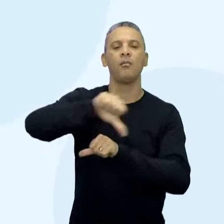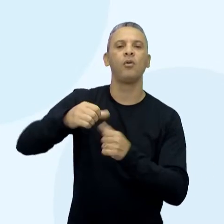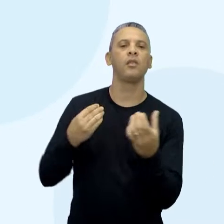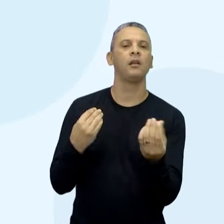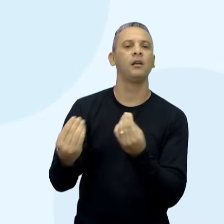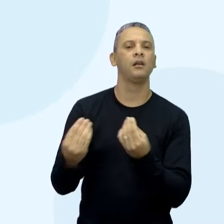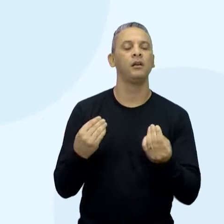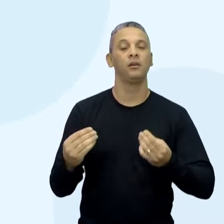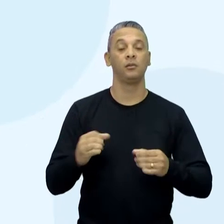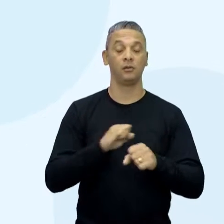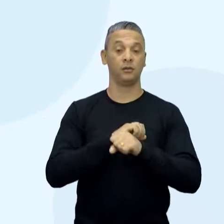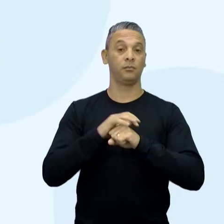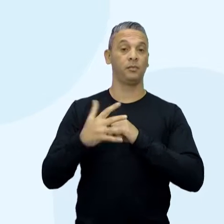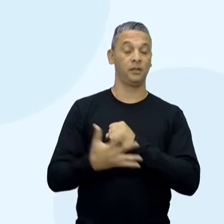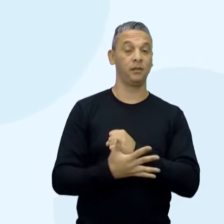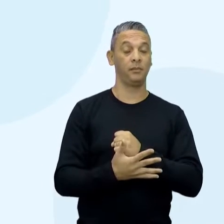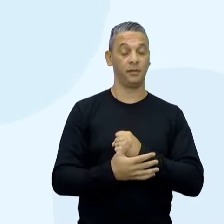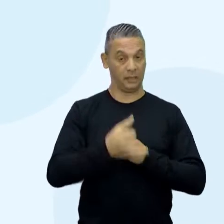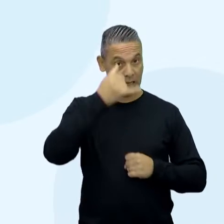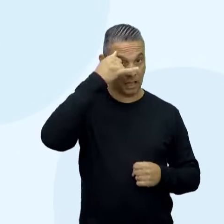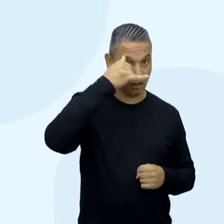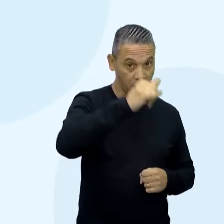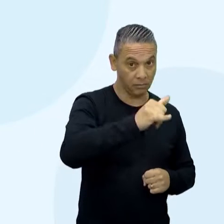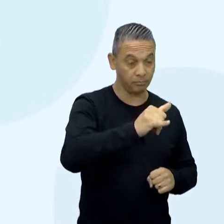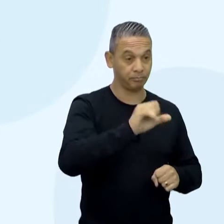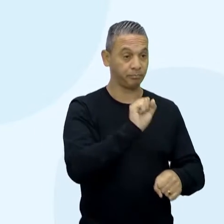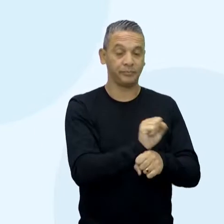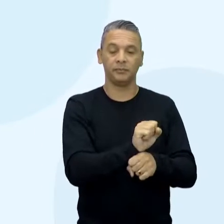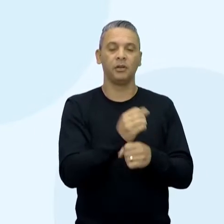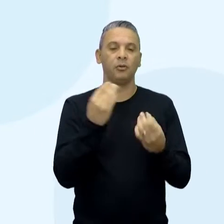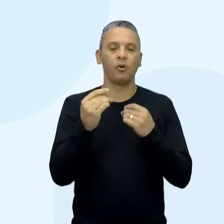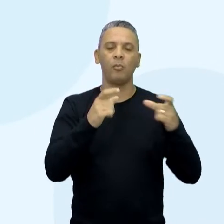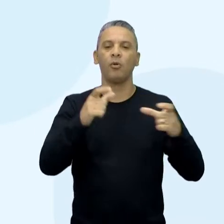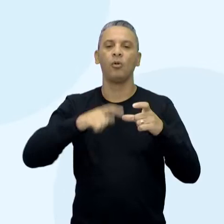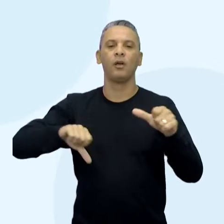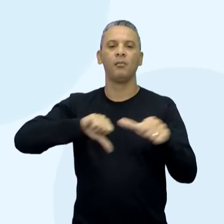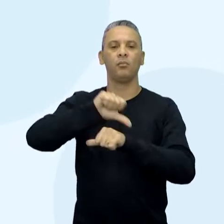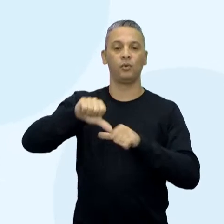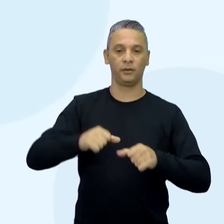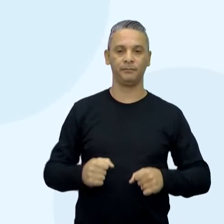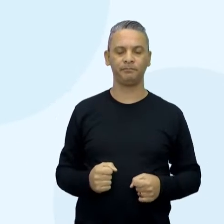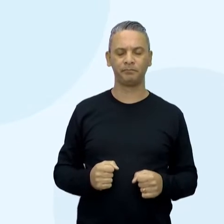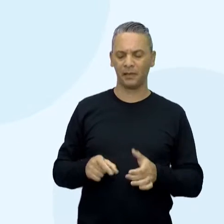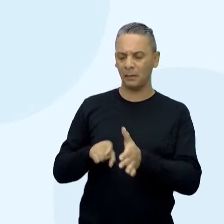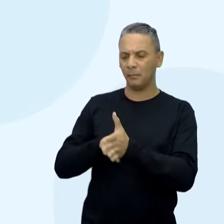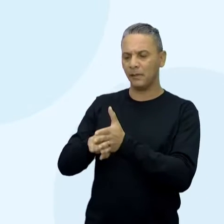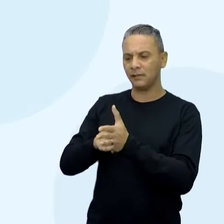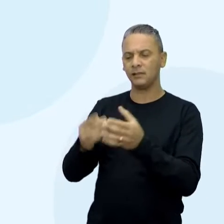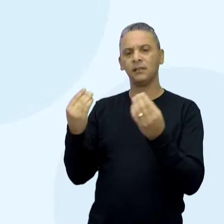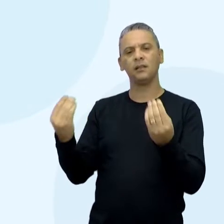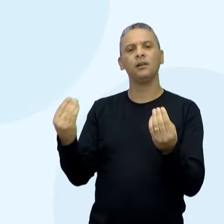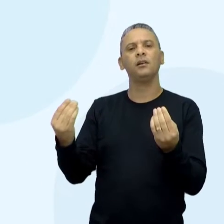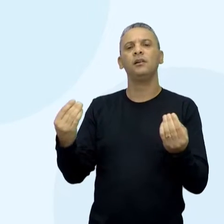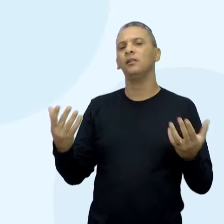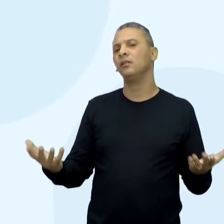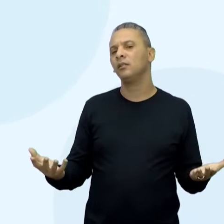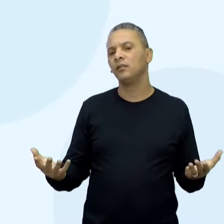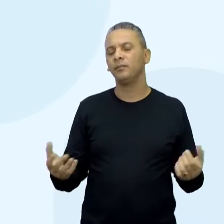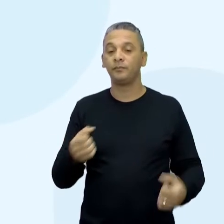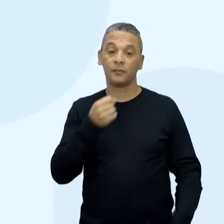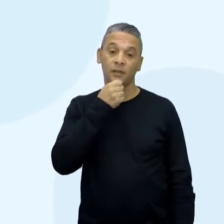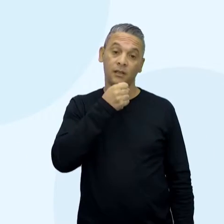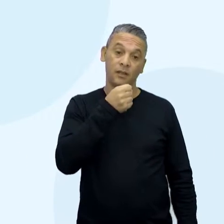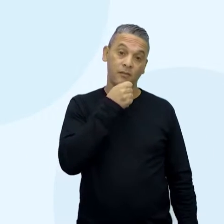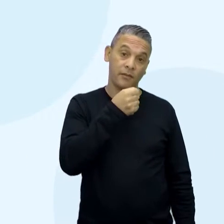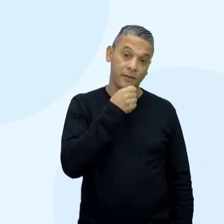anos e como a pandemia de Covid afetou esse espaço, tá? Aí como é que você pode realizar a pesquisa? Você pode fazer